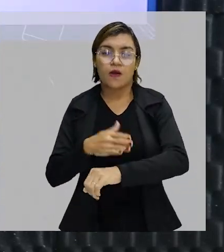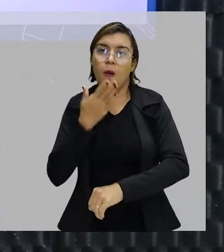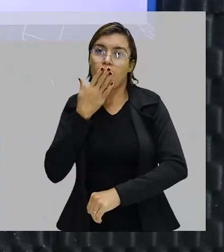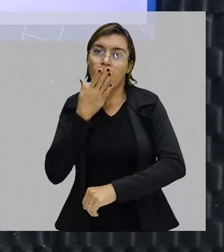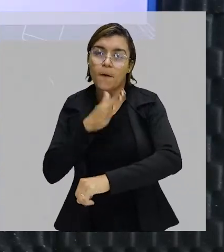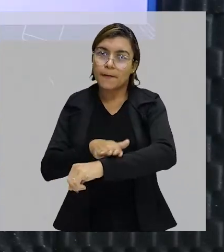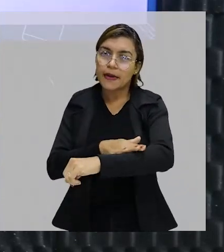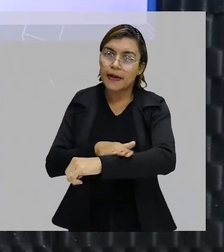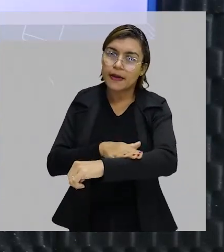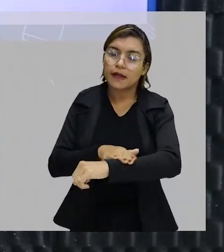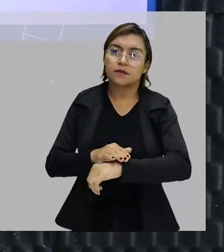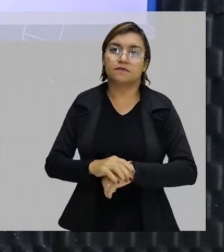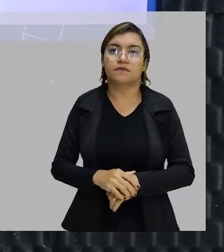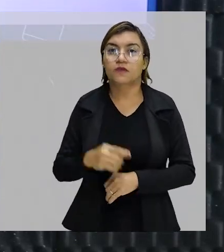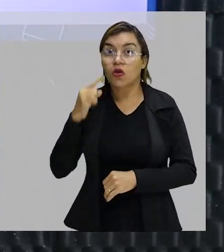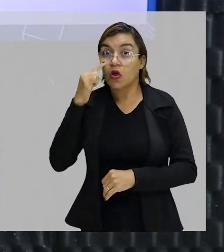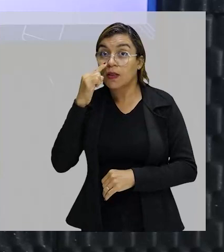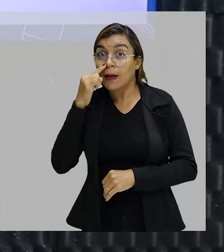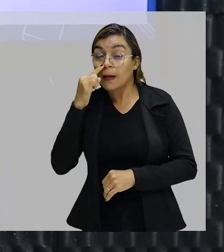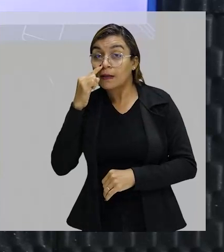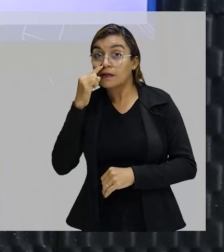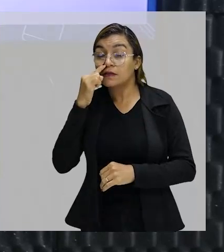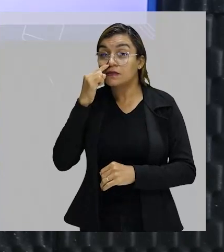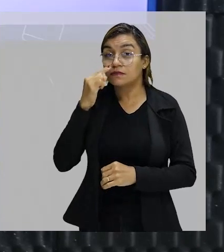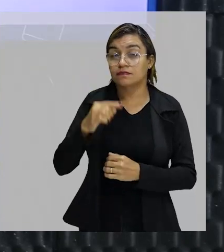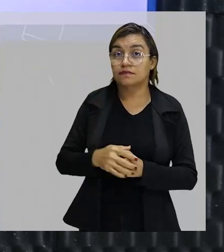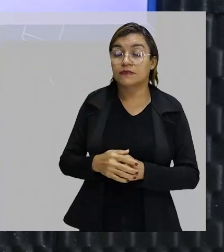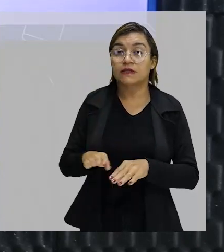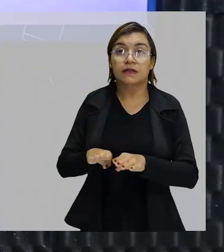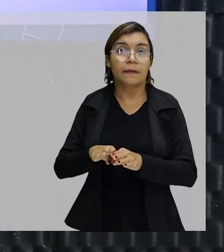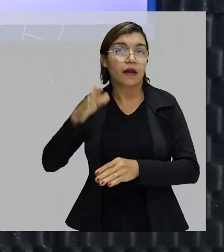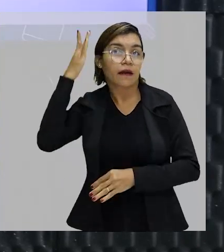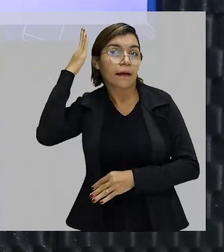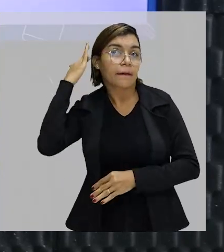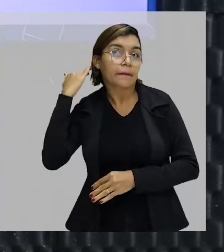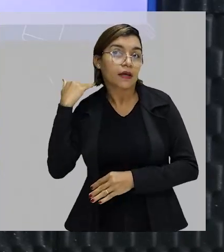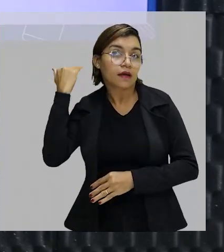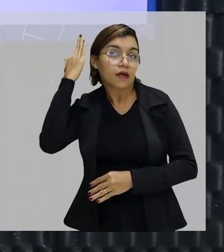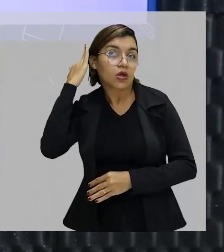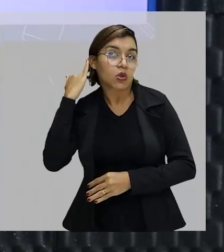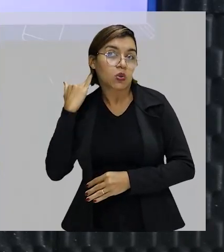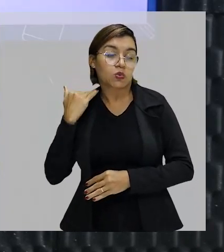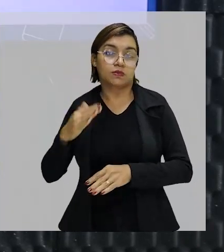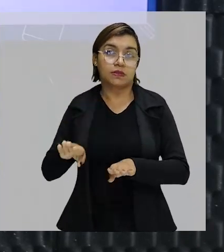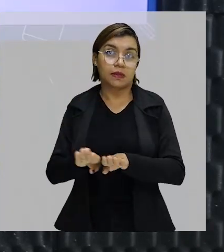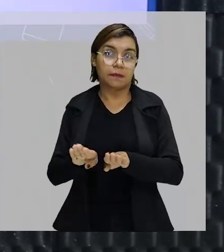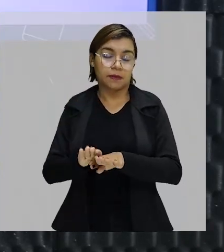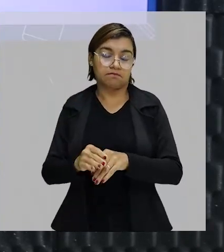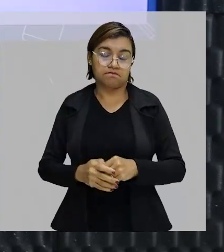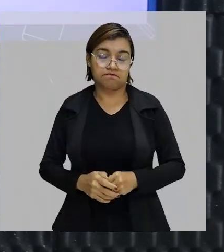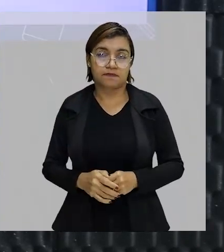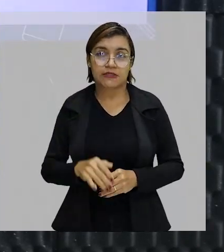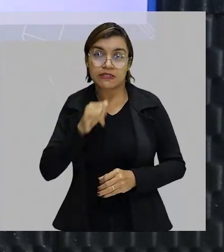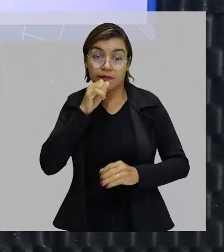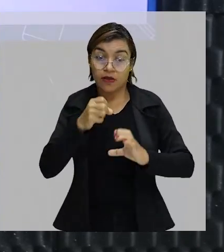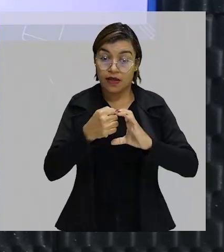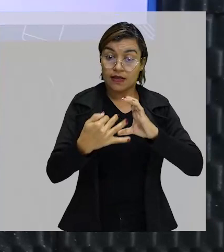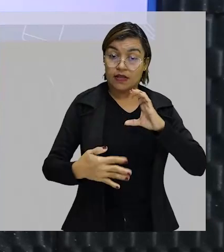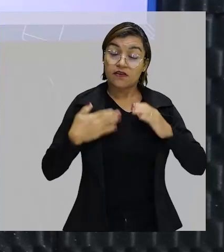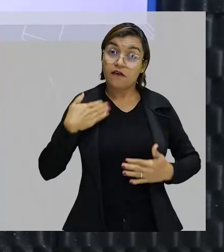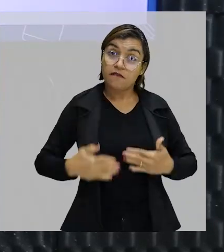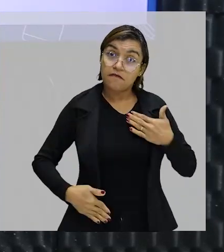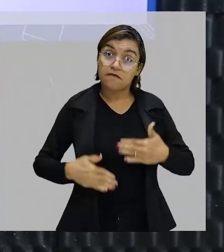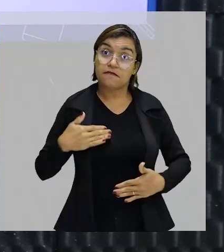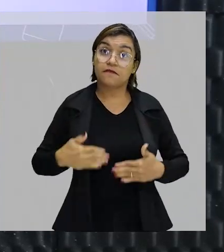pele, o formato do nariz, a textura dos cabelos, por exemplo. Tá? Então são características